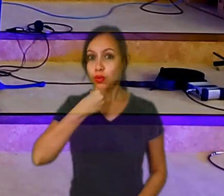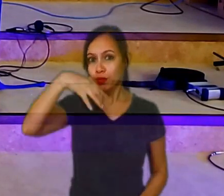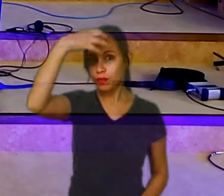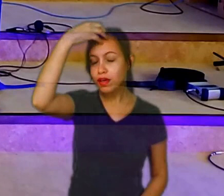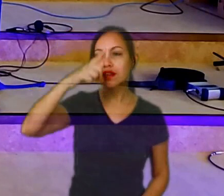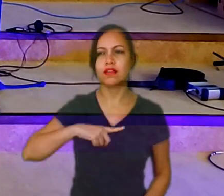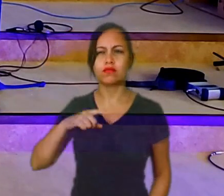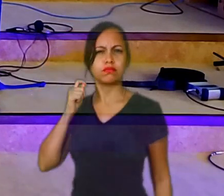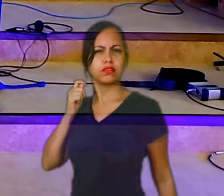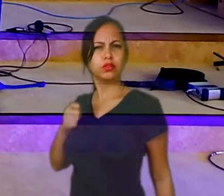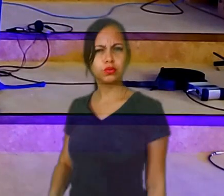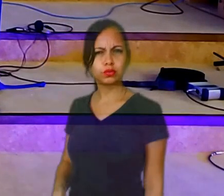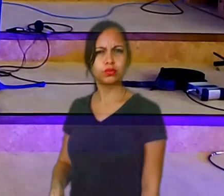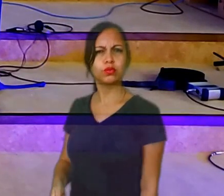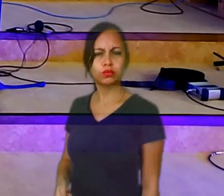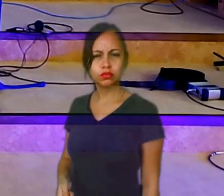atitude, queridos,